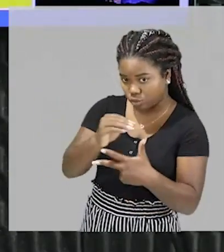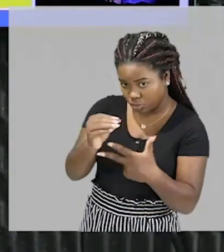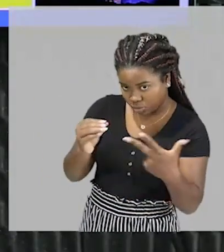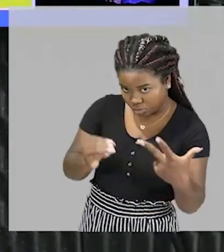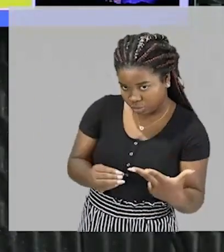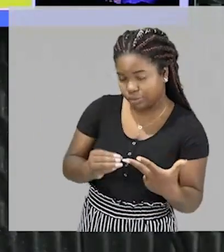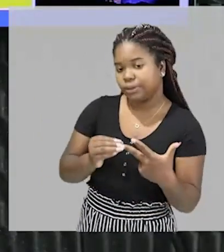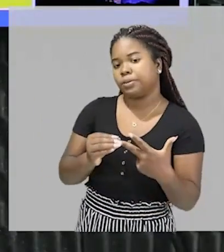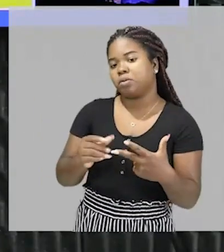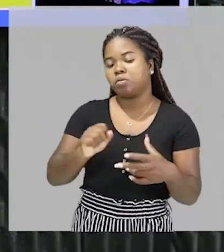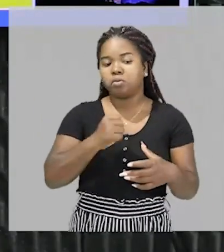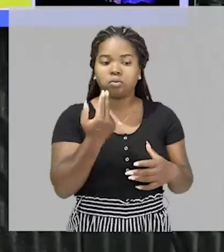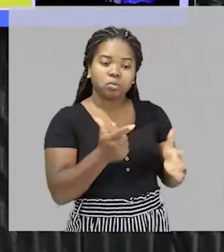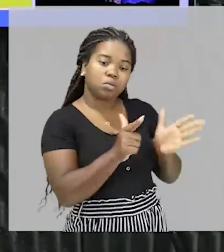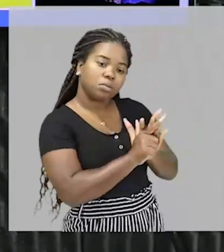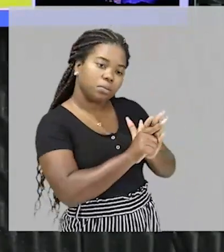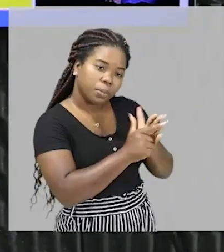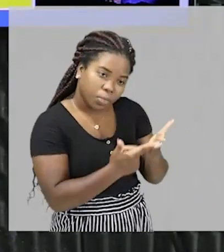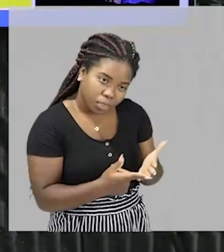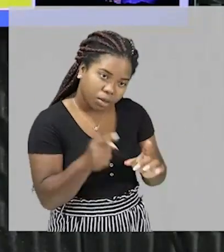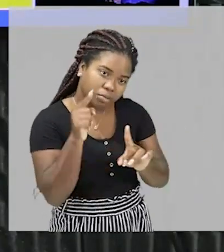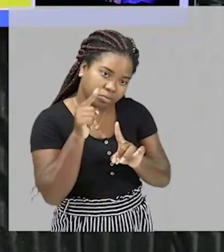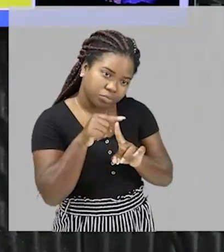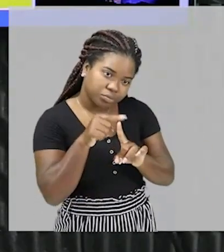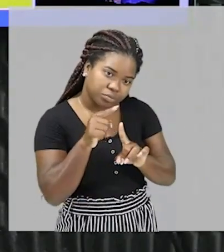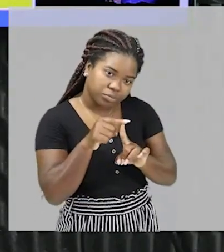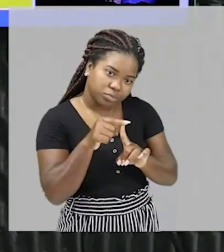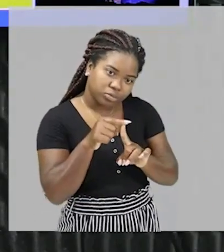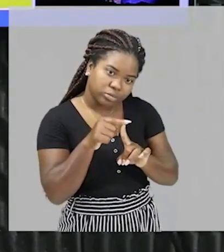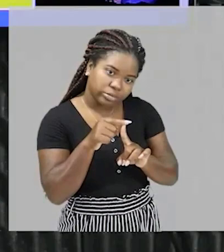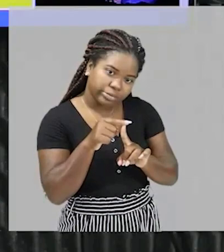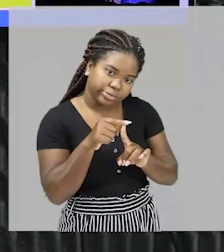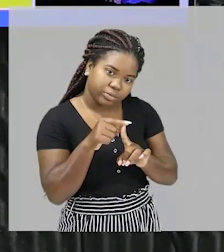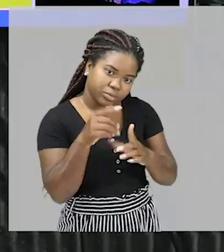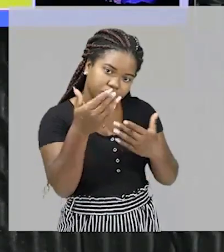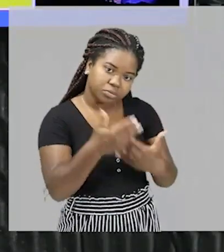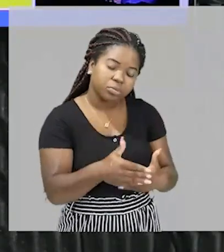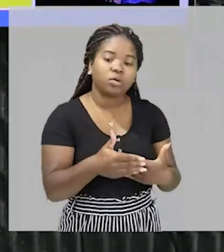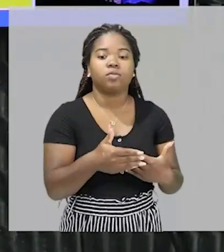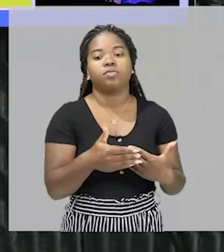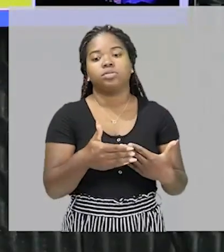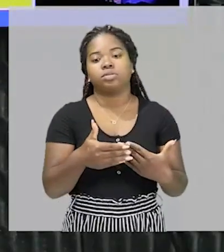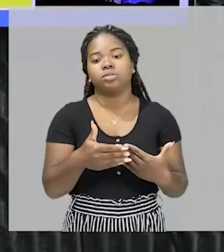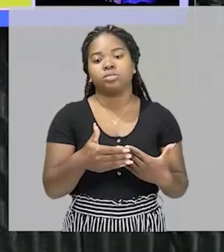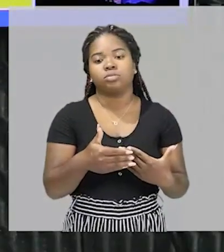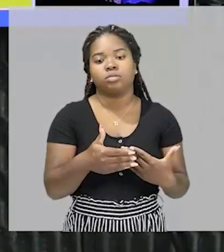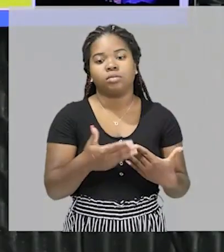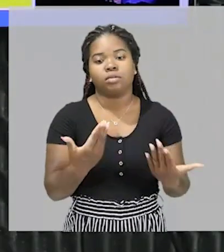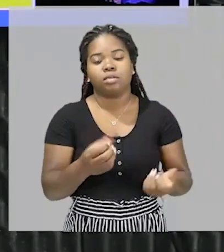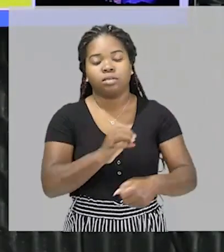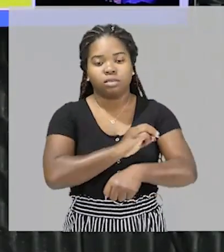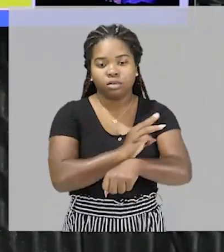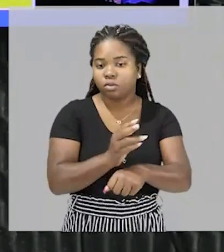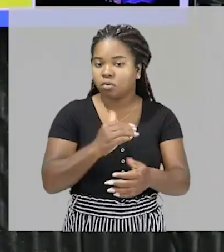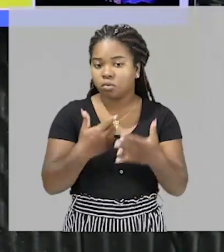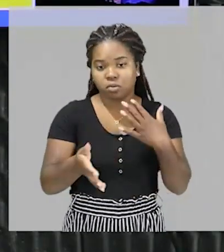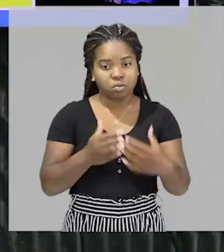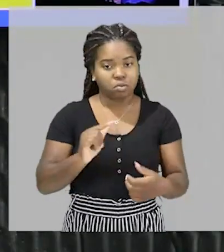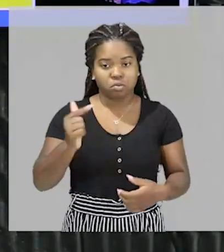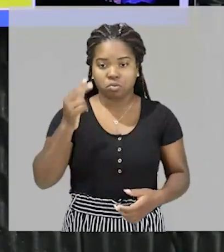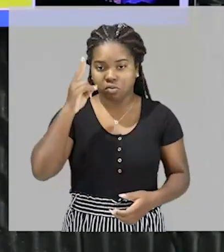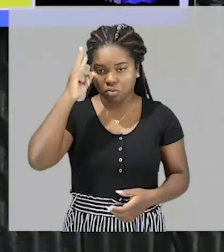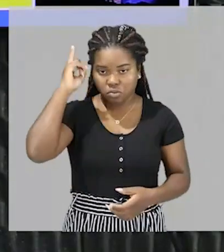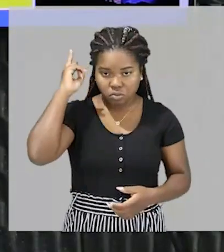você tem livros desse tipo, e interpretações desse tipo, em provas de linguagem e códigos, tanto na UEMA ou qualquer outro